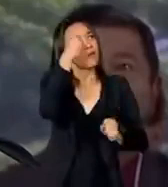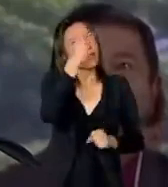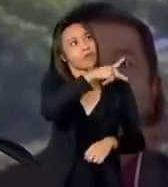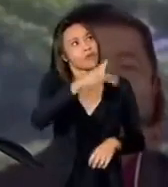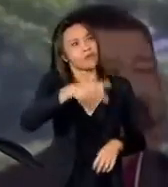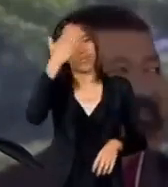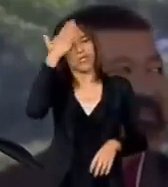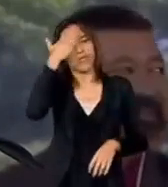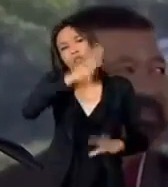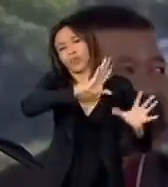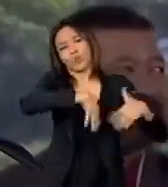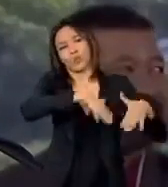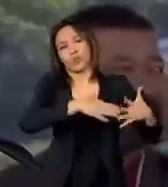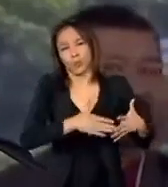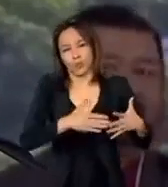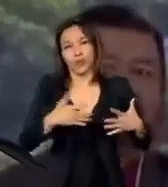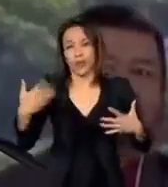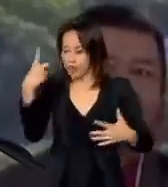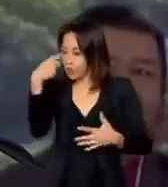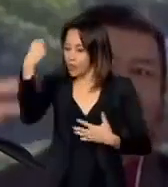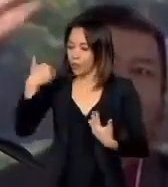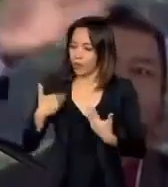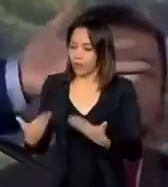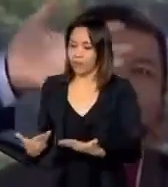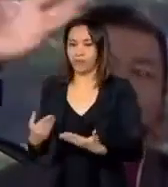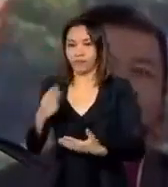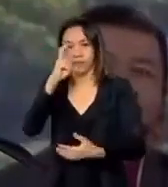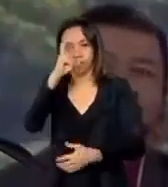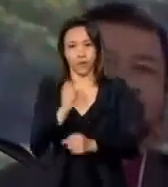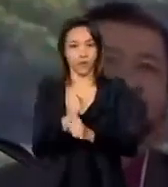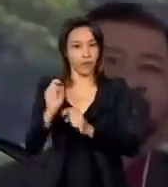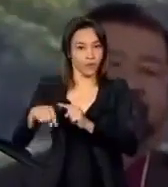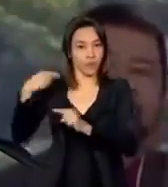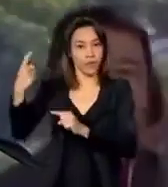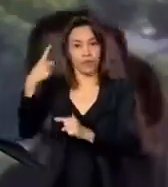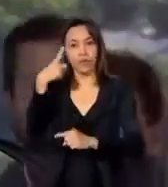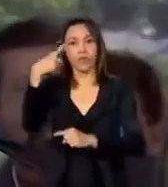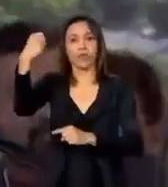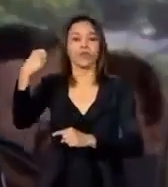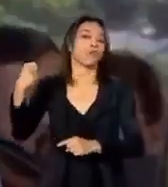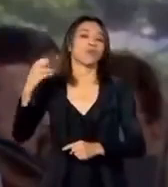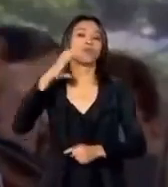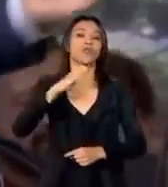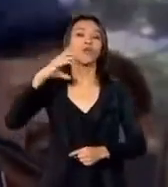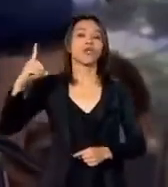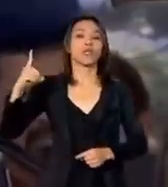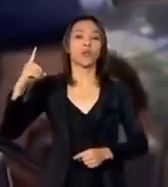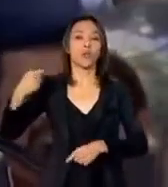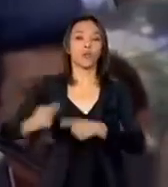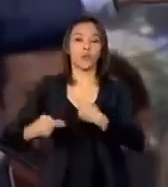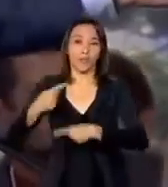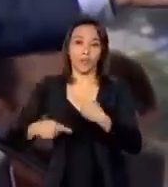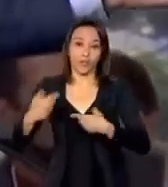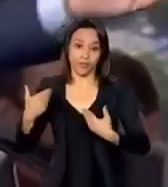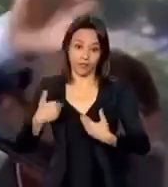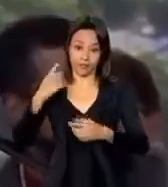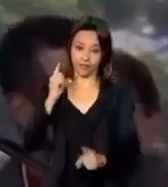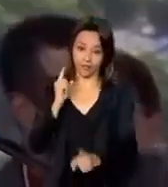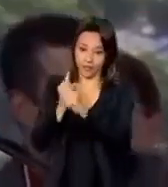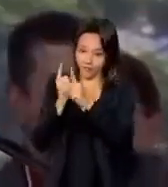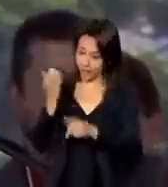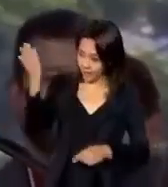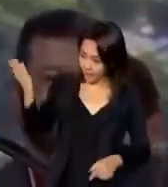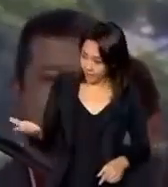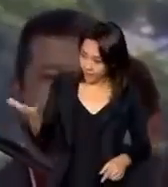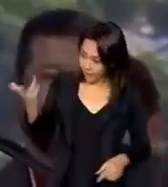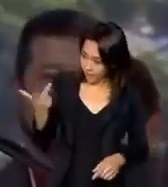aprender tudo depressa. 4 anos depois, ele me levou para ser o ministro da coordenação política, onde eu encontrei aquela figura